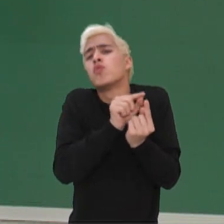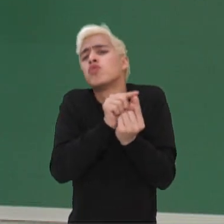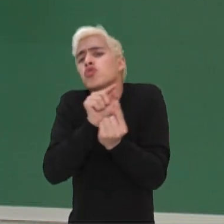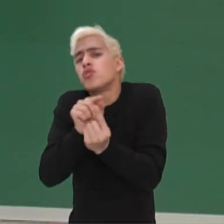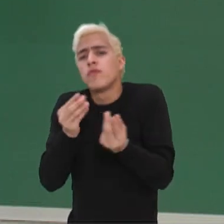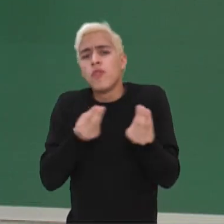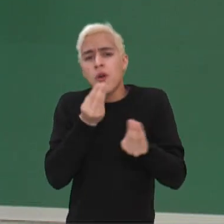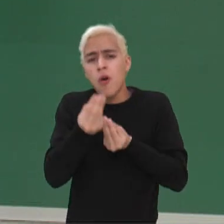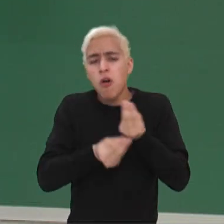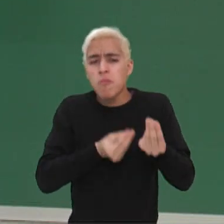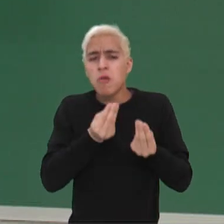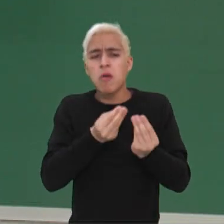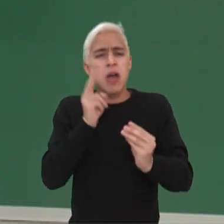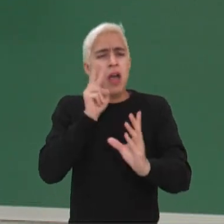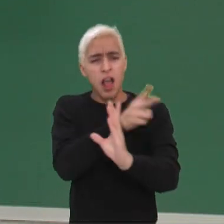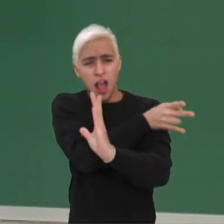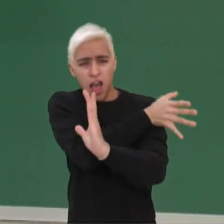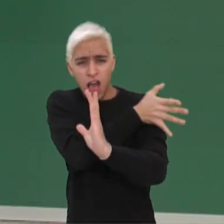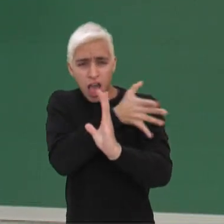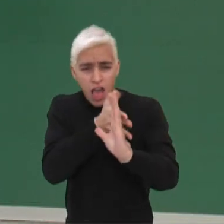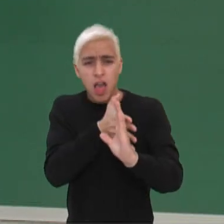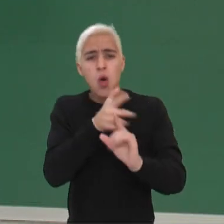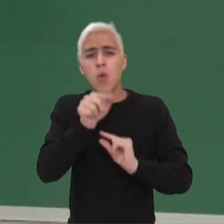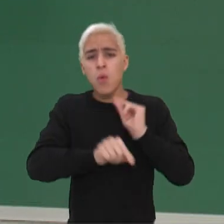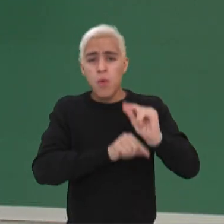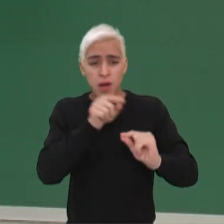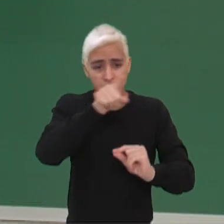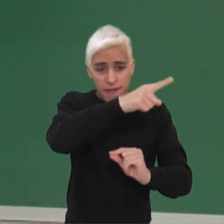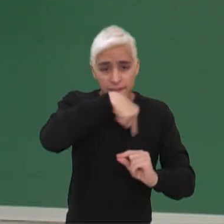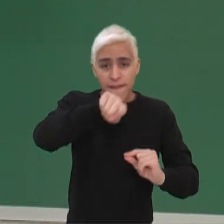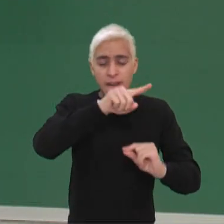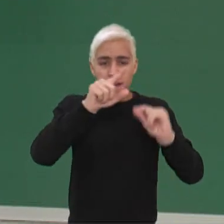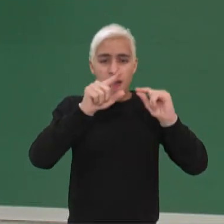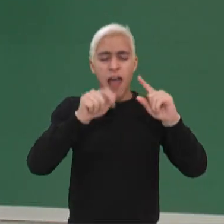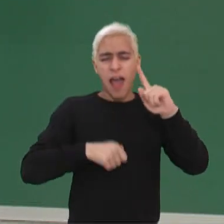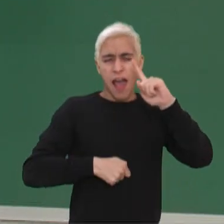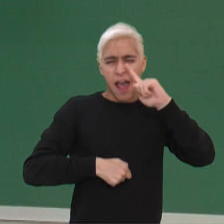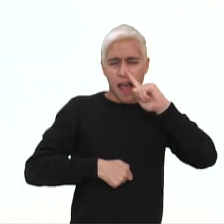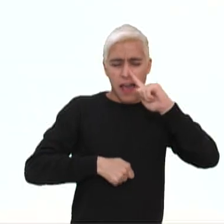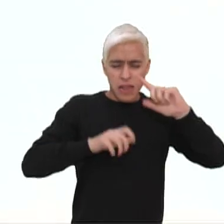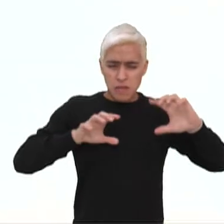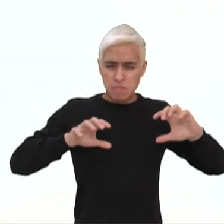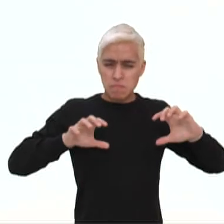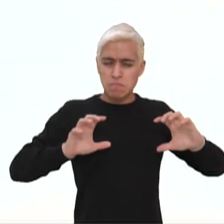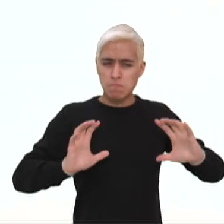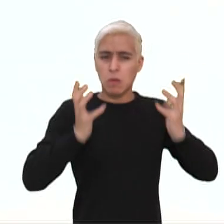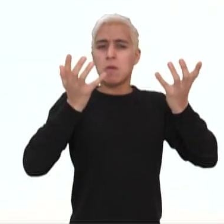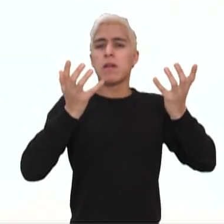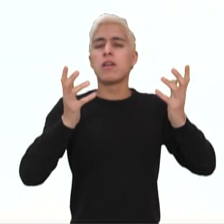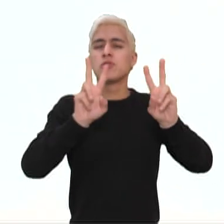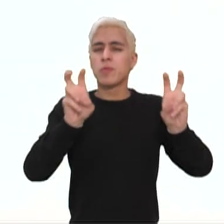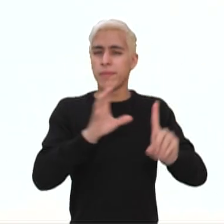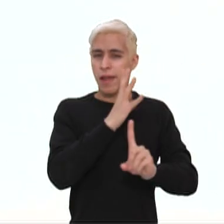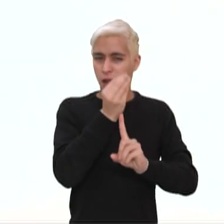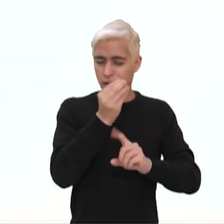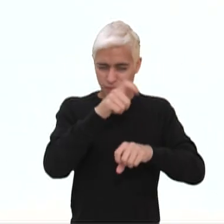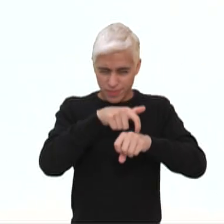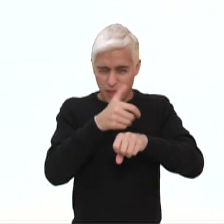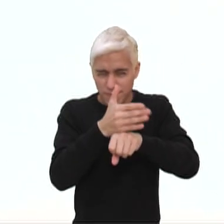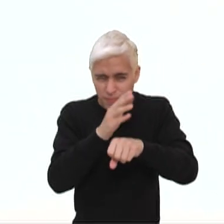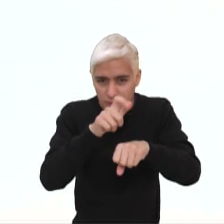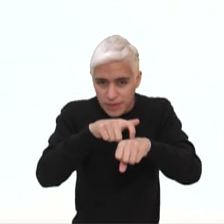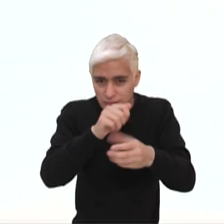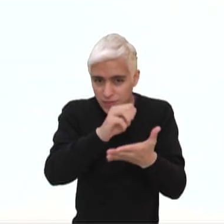de como teve o avanço na Grécia Antiga em termos de arte. Vamos lá, vou dar um tempinho para vocês.